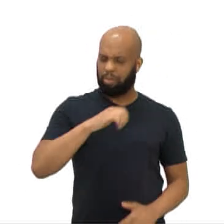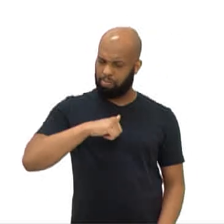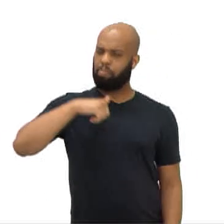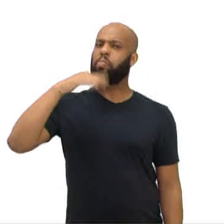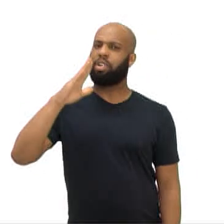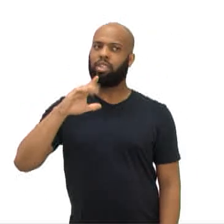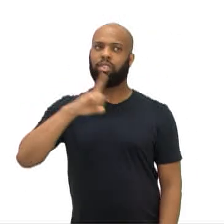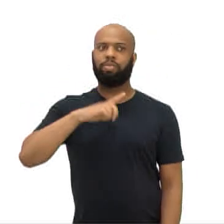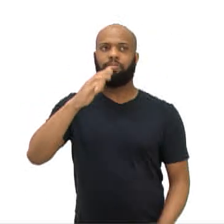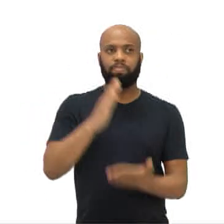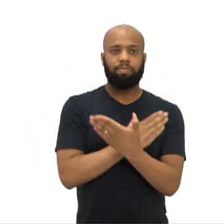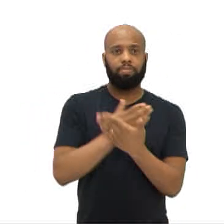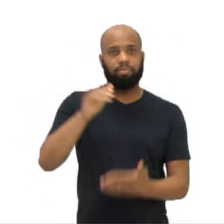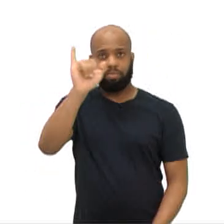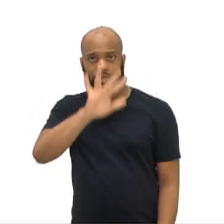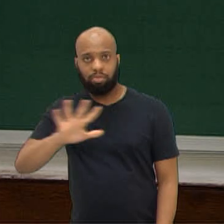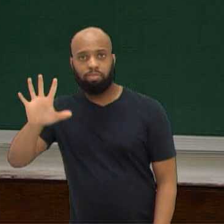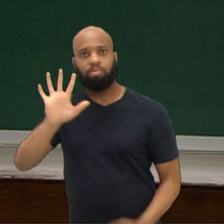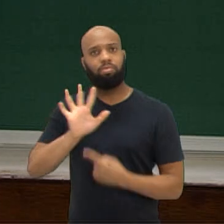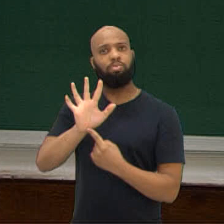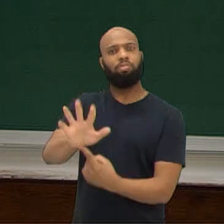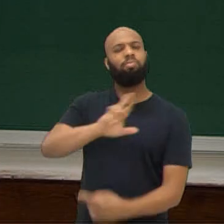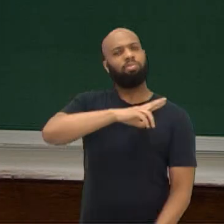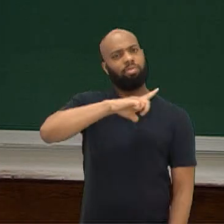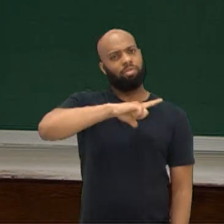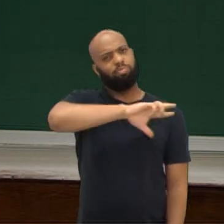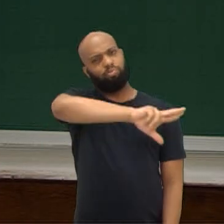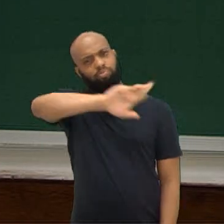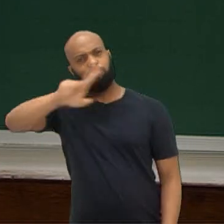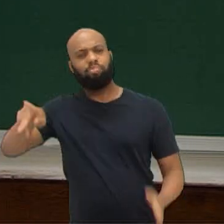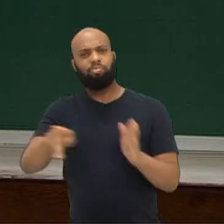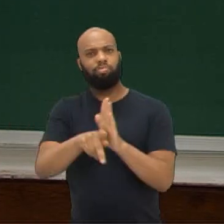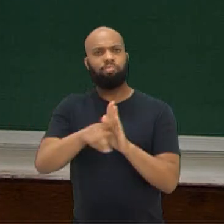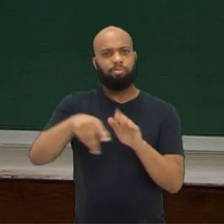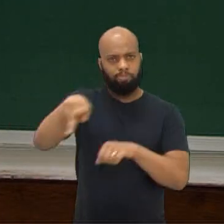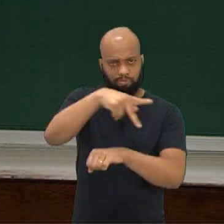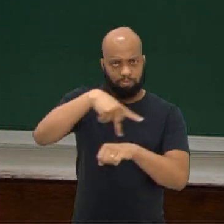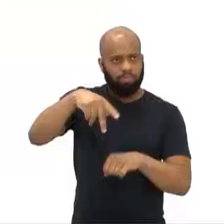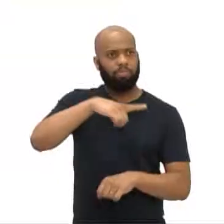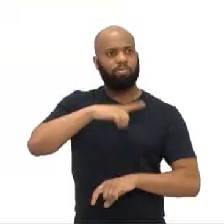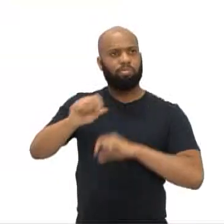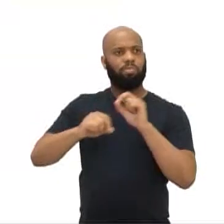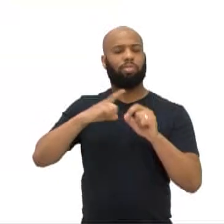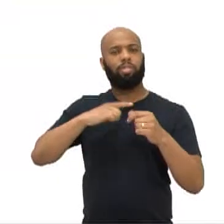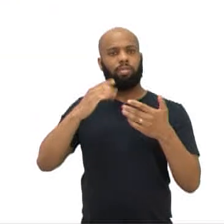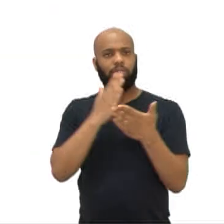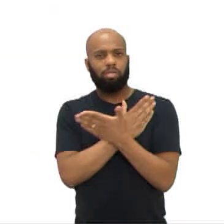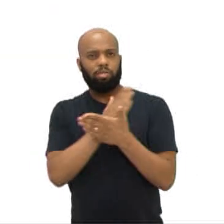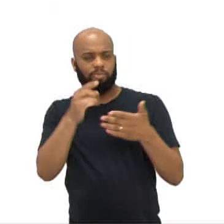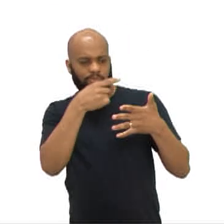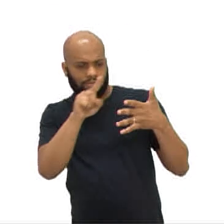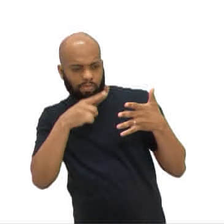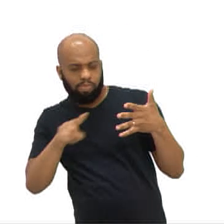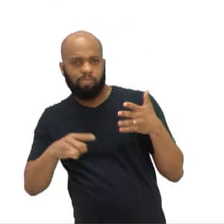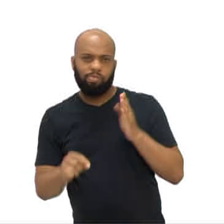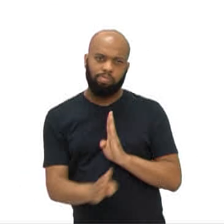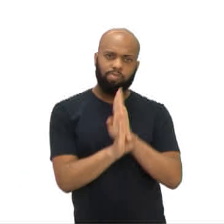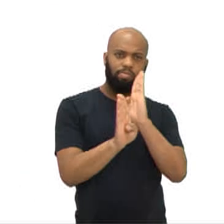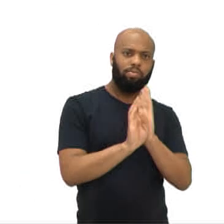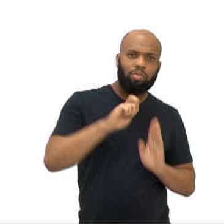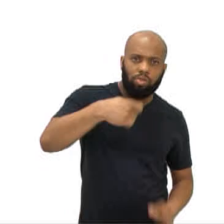Então são algumas imagens do quanto rico e pluricultural é essa nação. Então nós temos elementos para descobrir